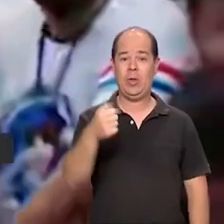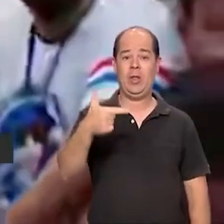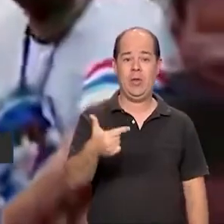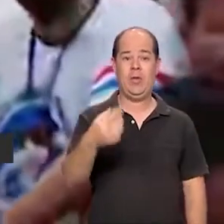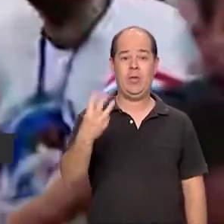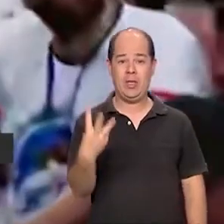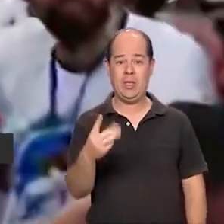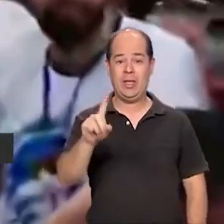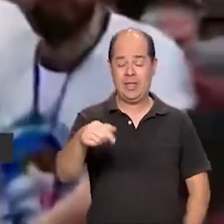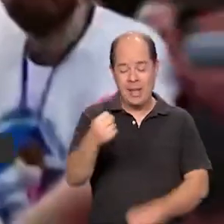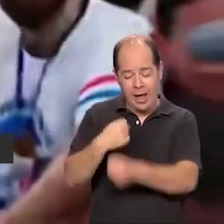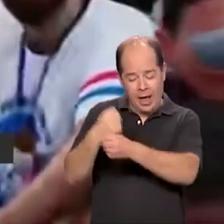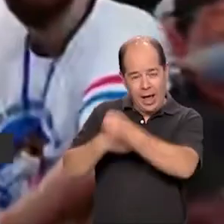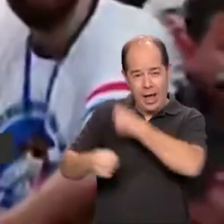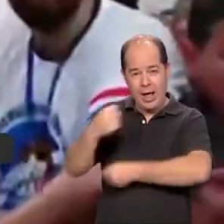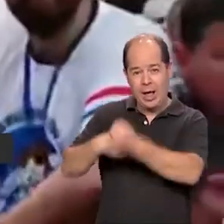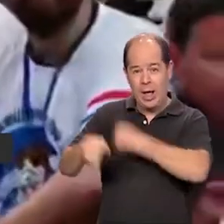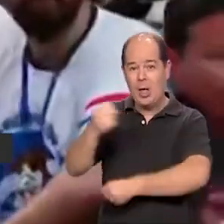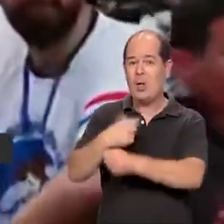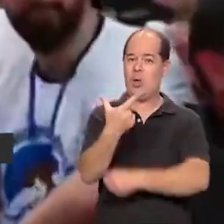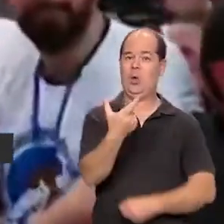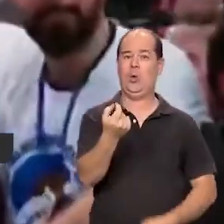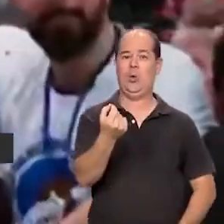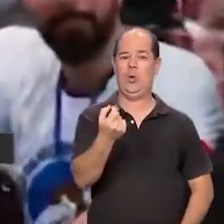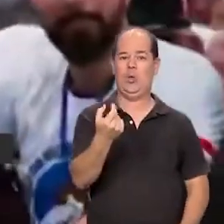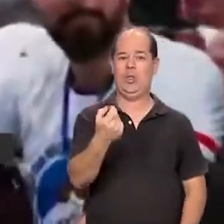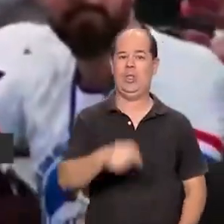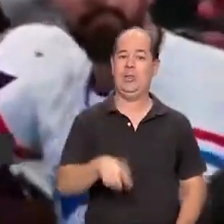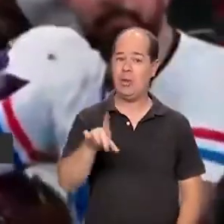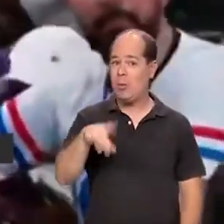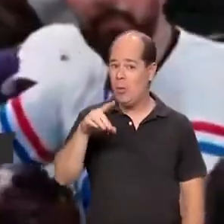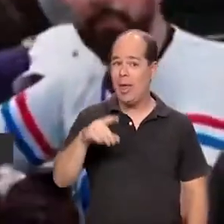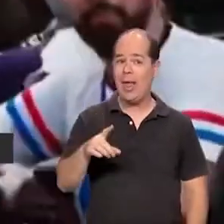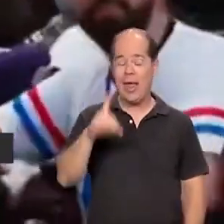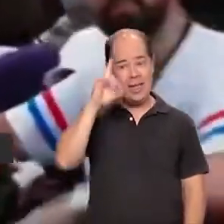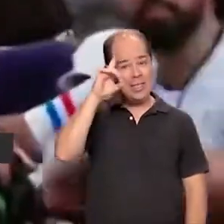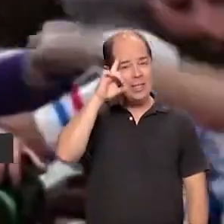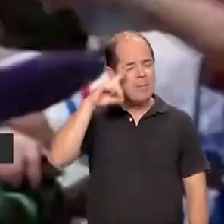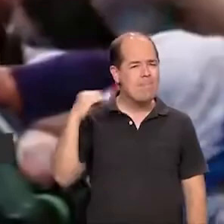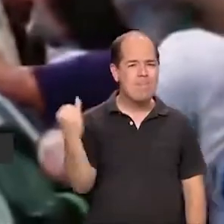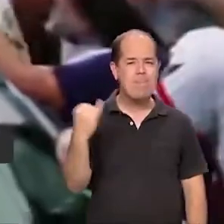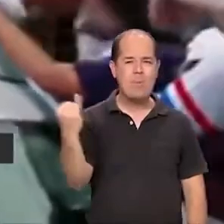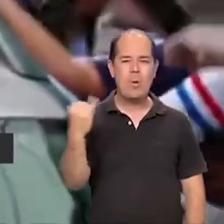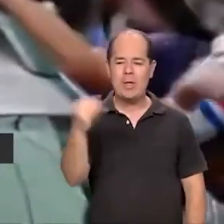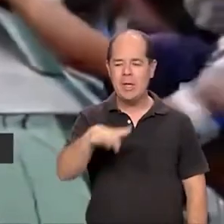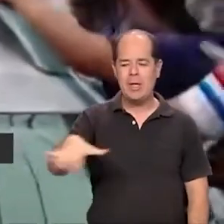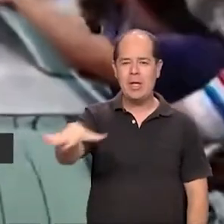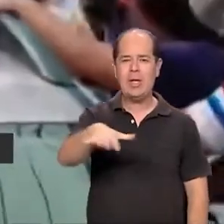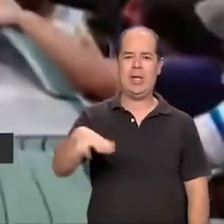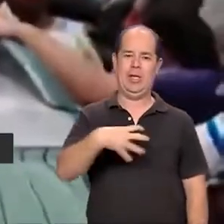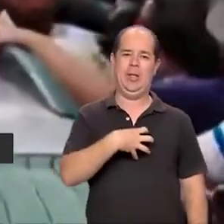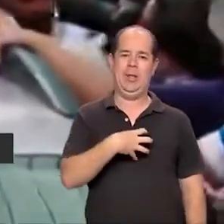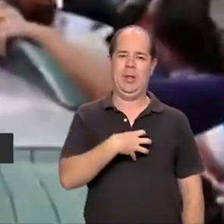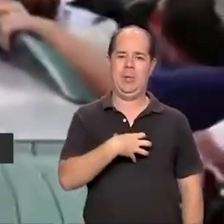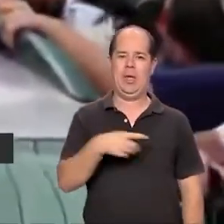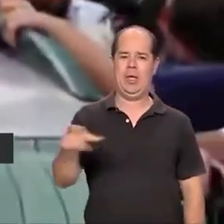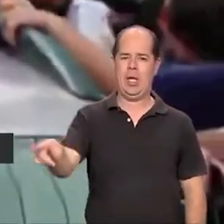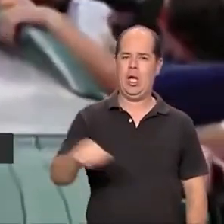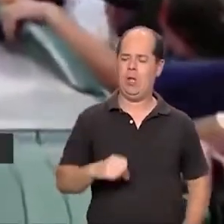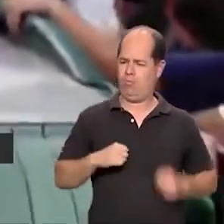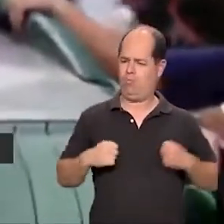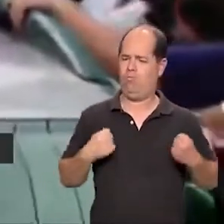200 anos. Portanto, essa data é muito importante para o povo da Bahia. Eles se levantaram em